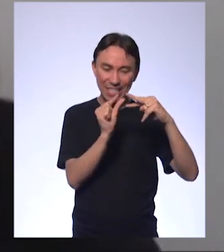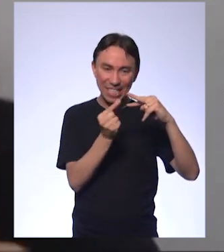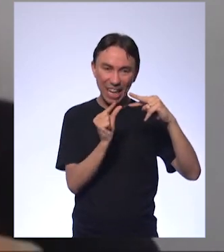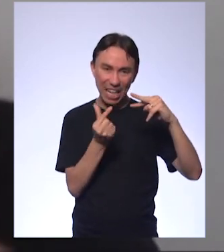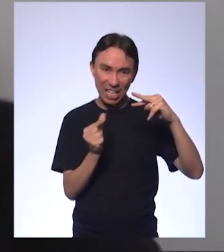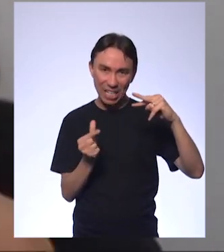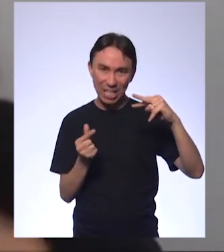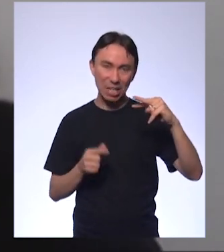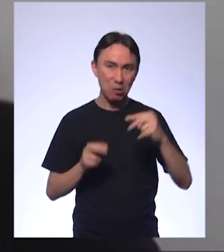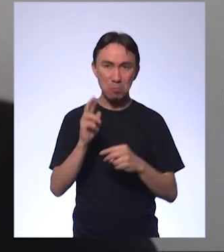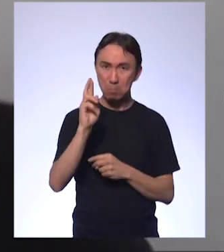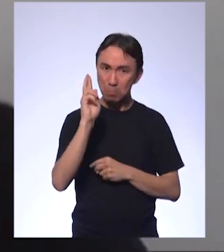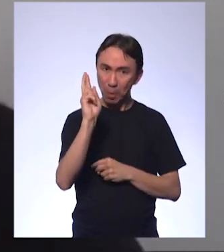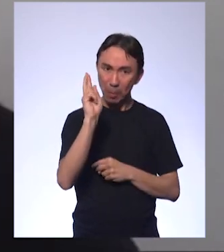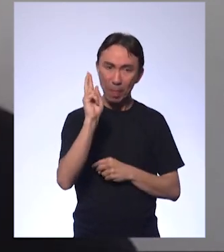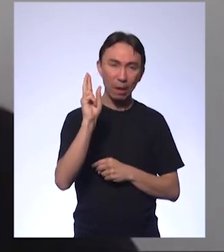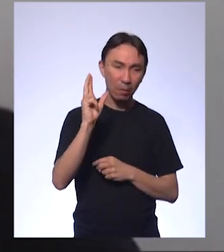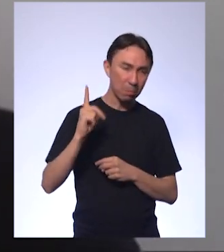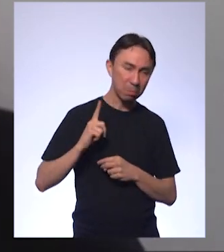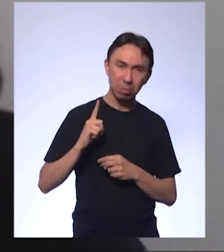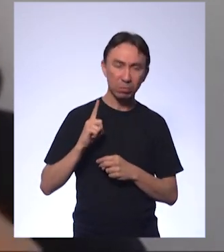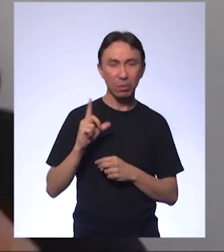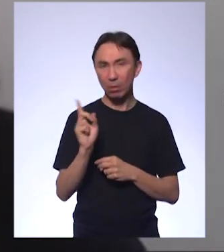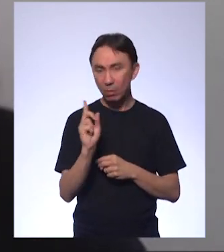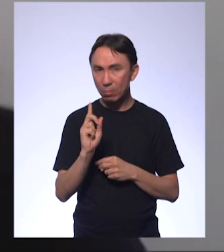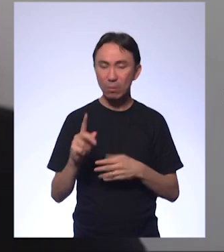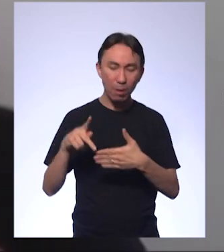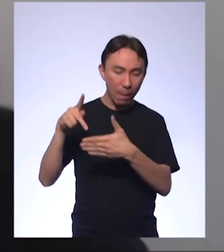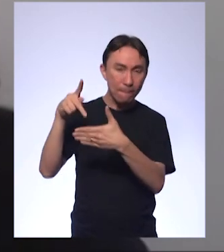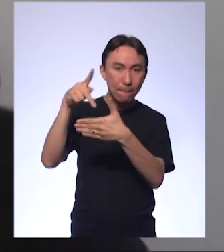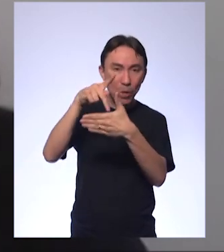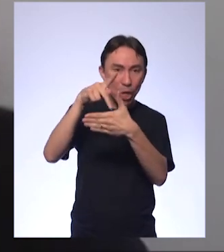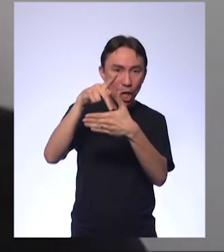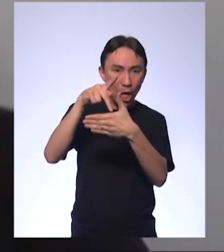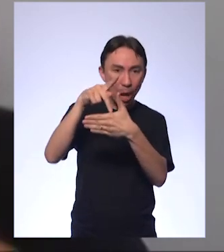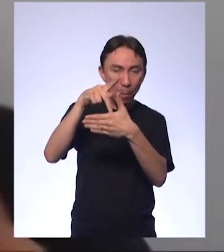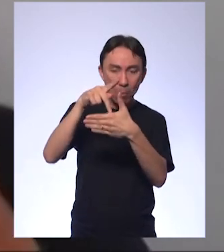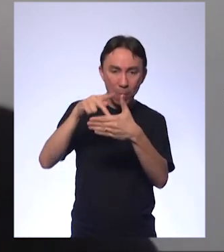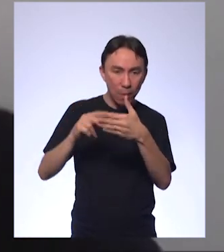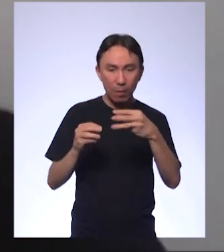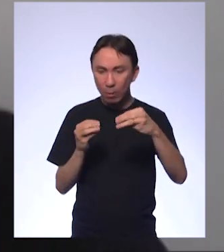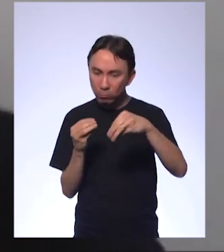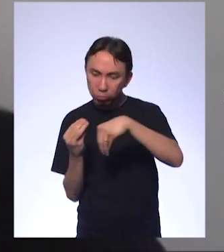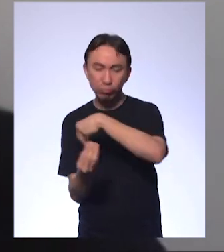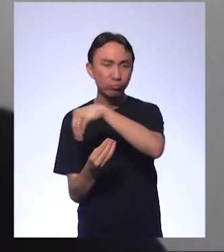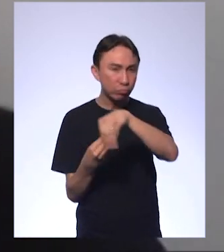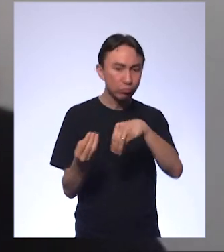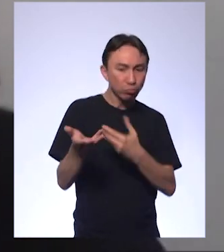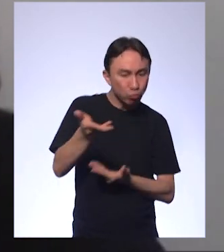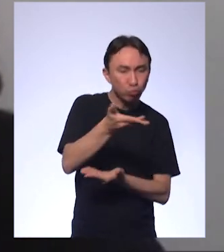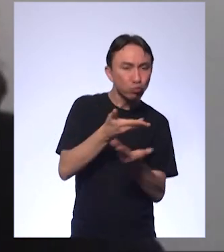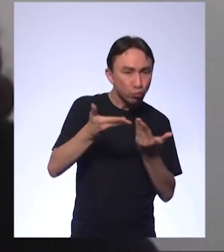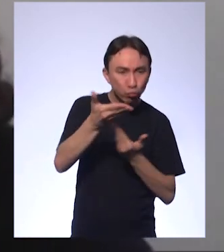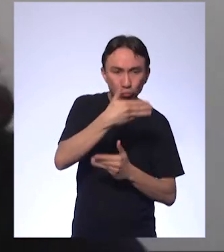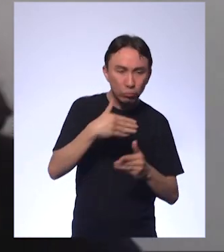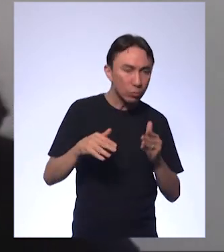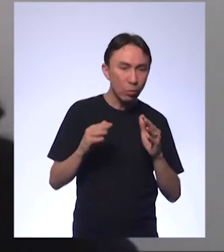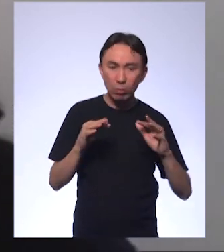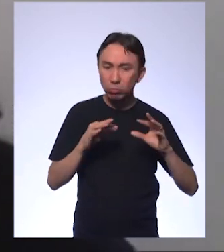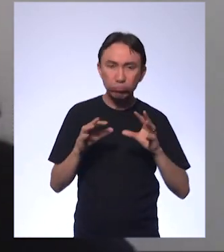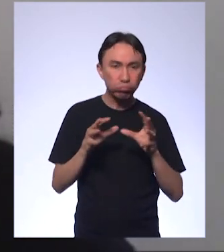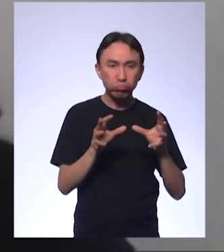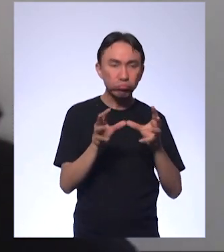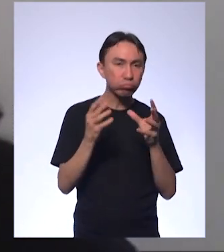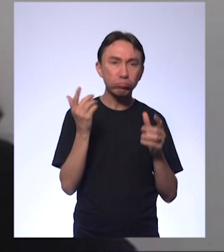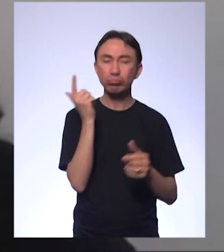né? Na verdade, essas proteínas, elas vão se interagindo, e vão chegando nesse resultado, né, esperado. E